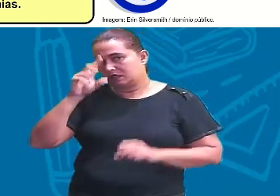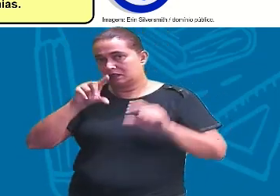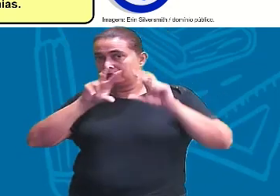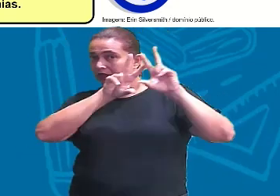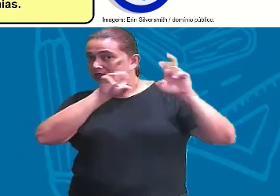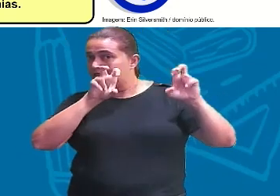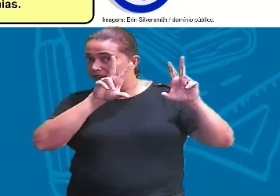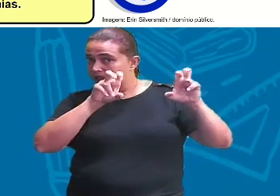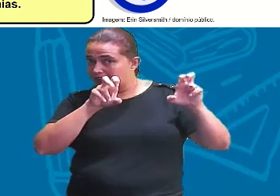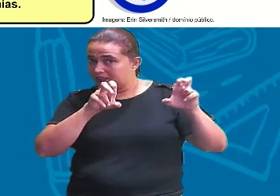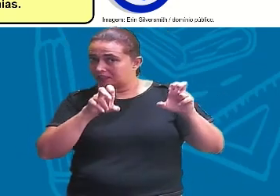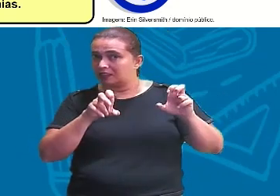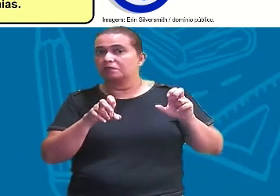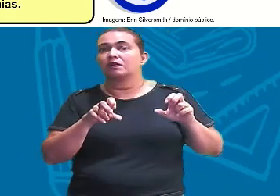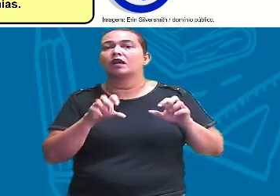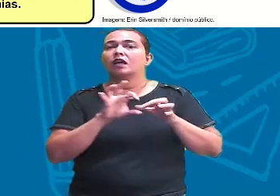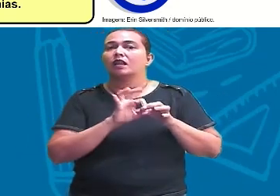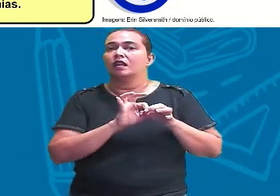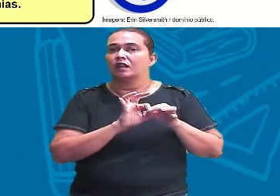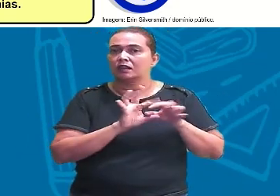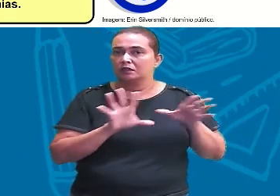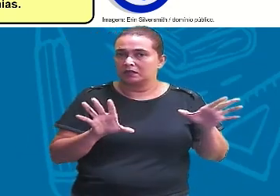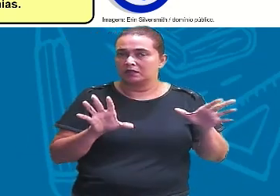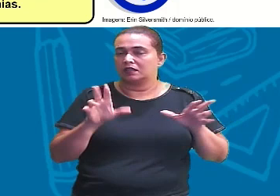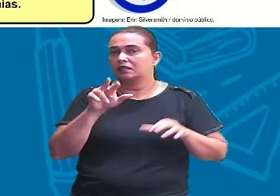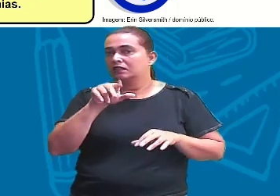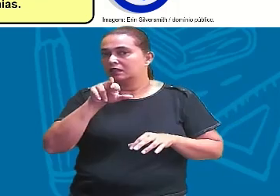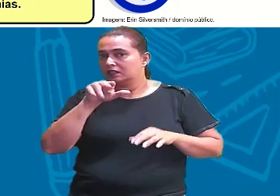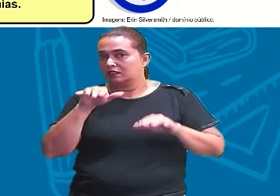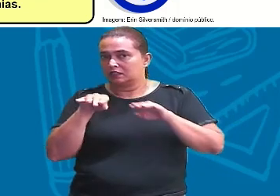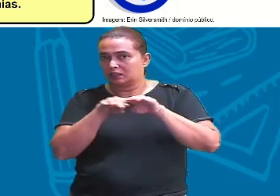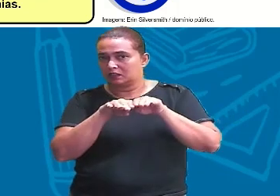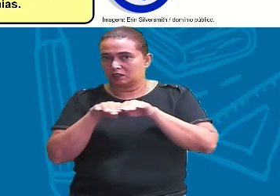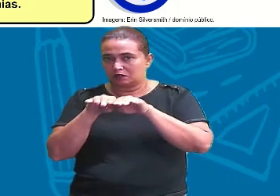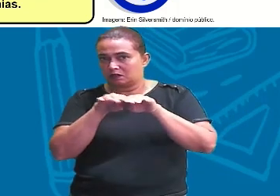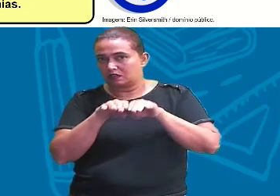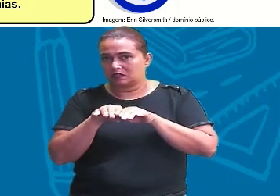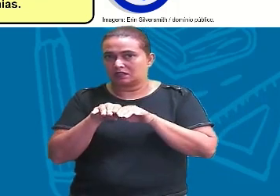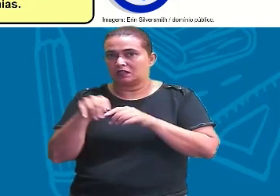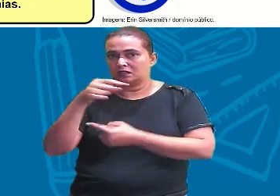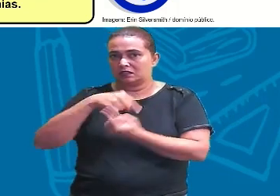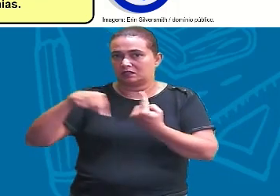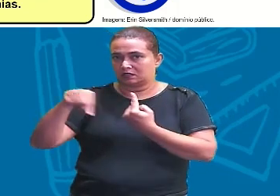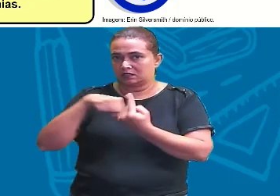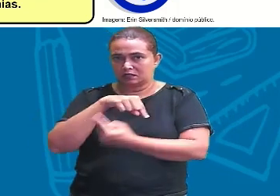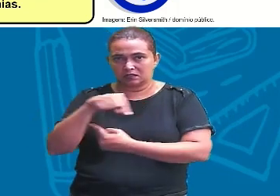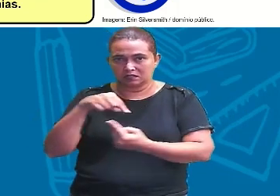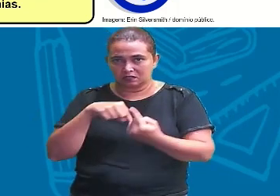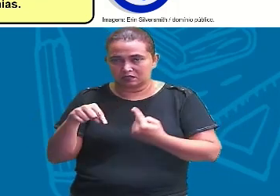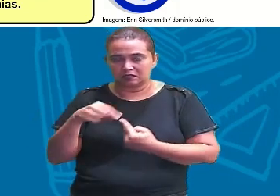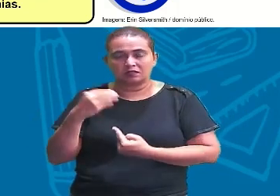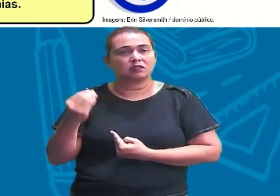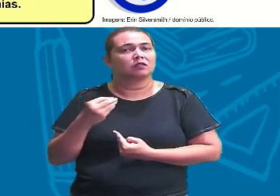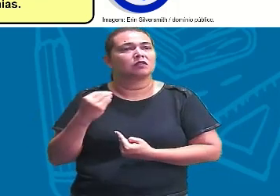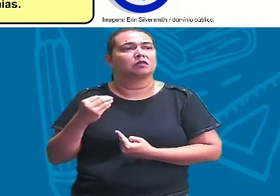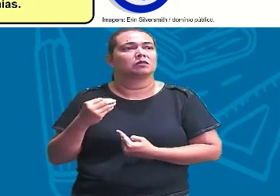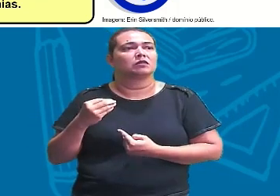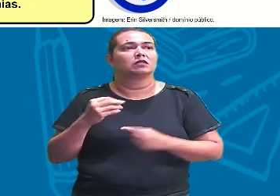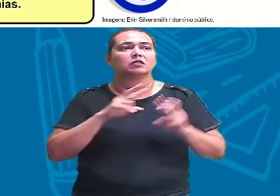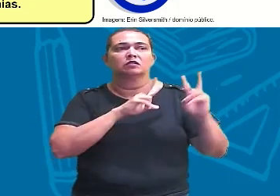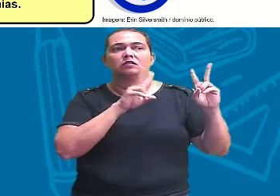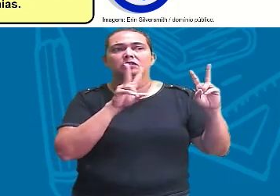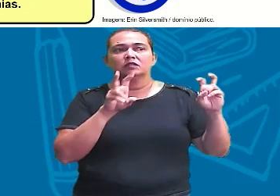Francesa dizia defender? Liberdade, igualdade e fraternidade? Pois bem, acabou que aquele